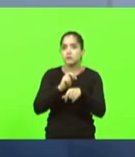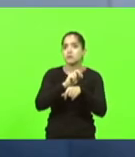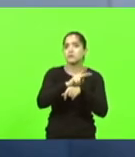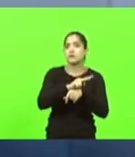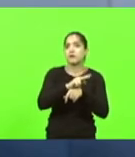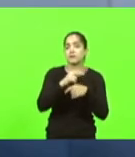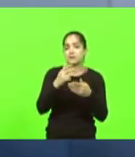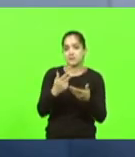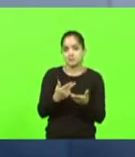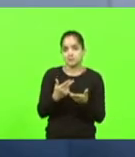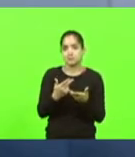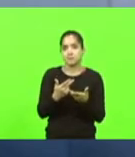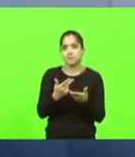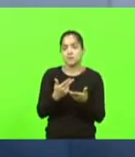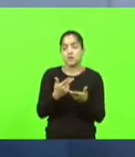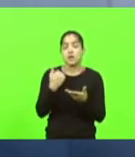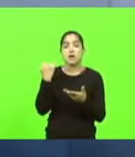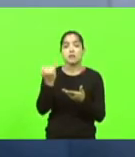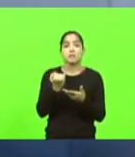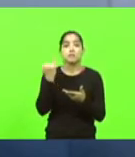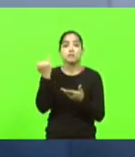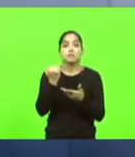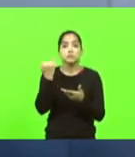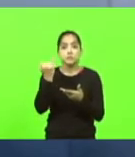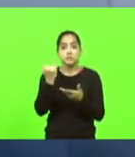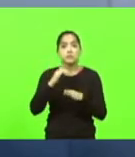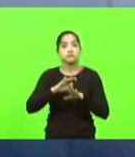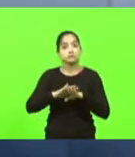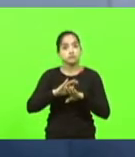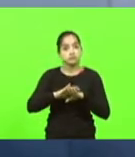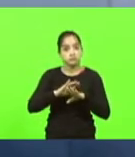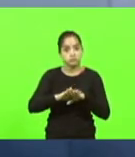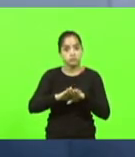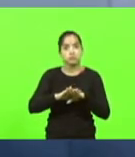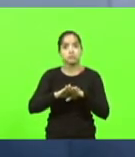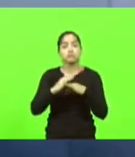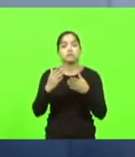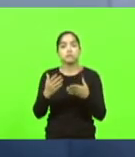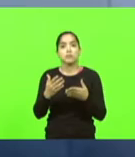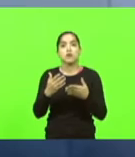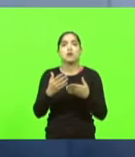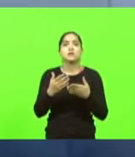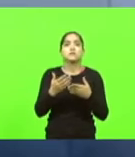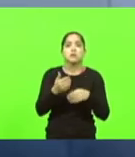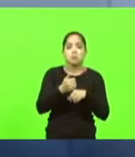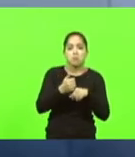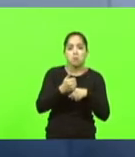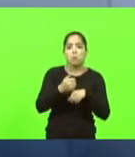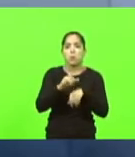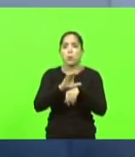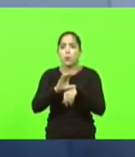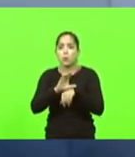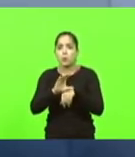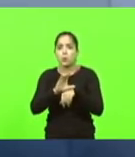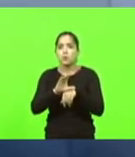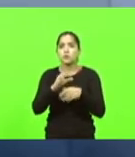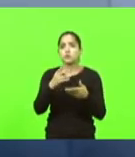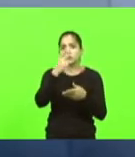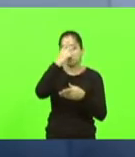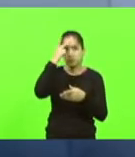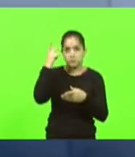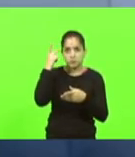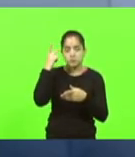trabalho. É importante também ressaltar as ações também de qualificação da mão de obra e de toda ela, não apenas das pessoas com deficiência